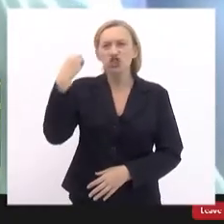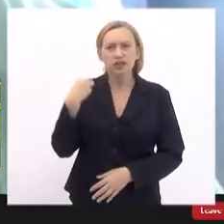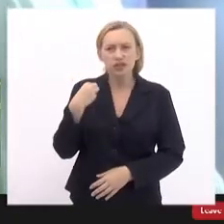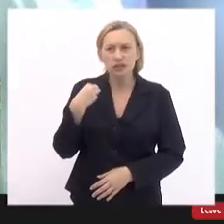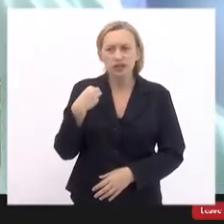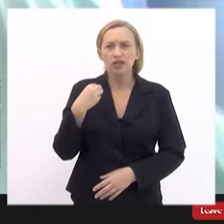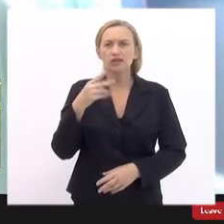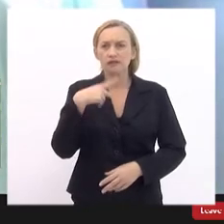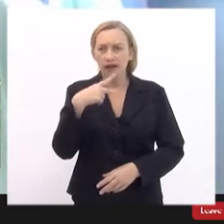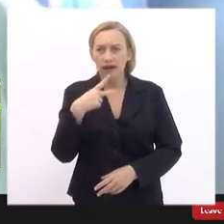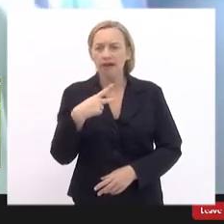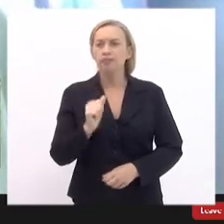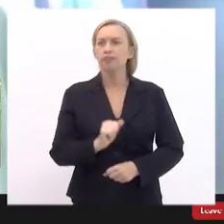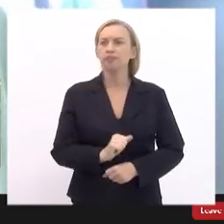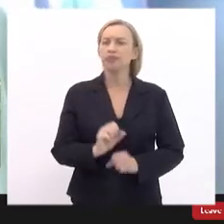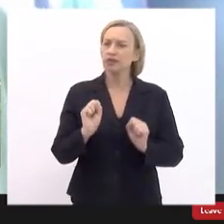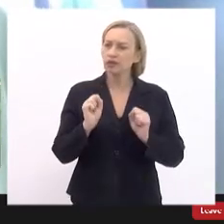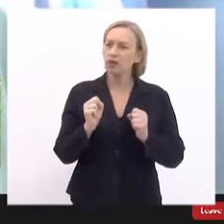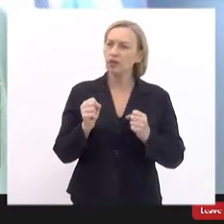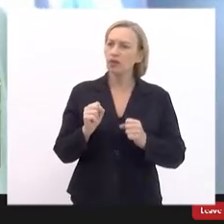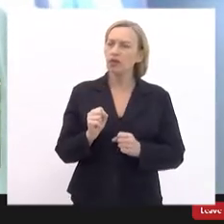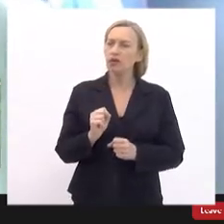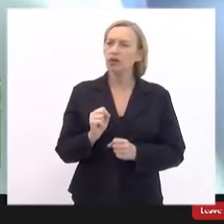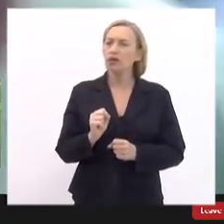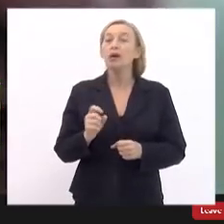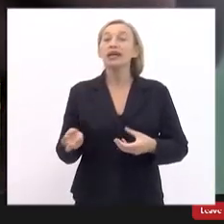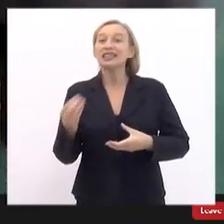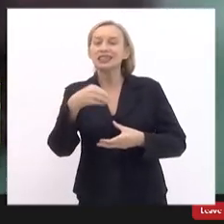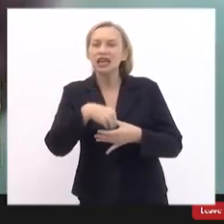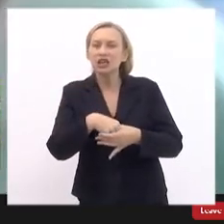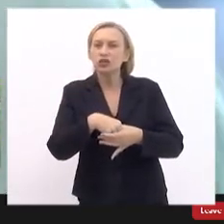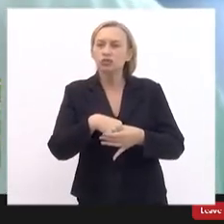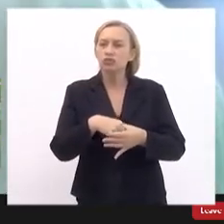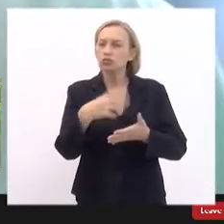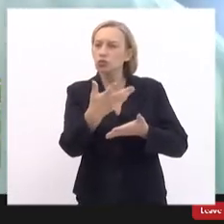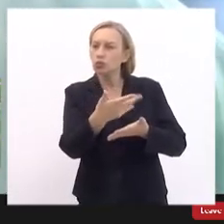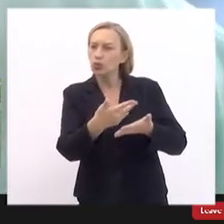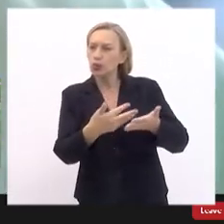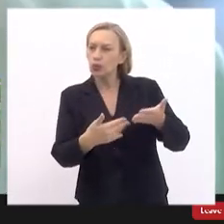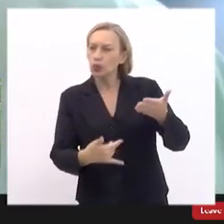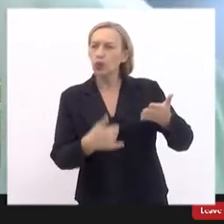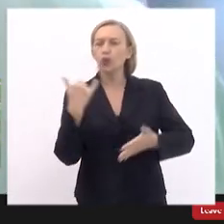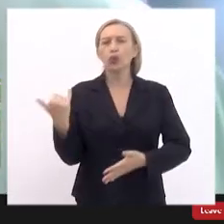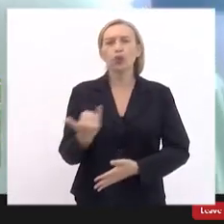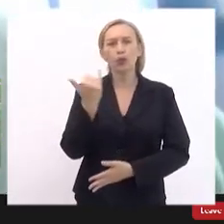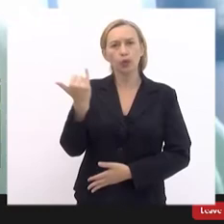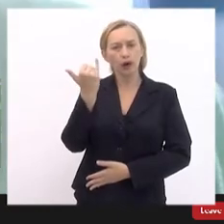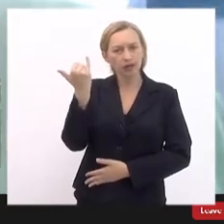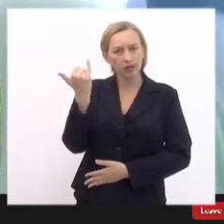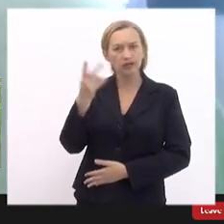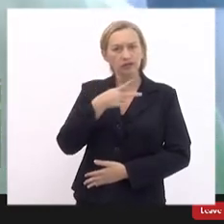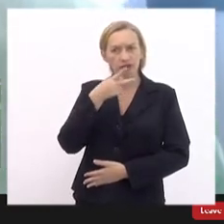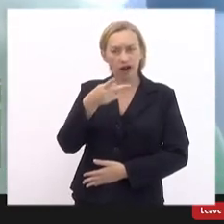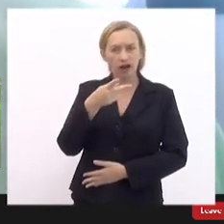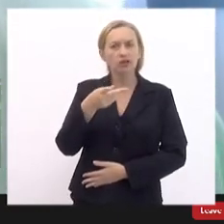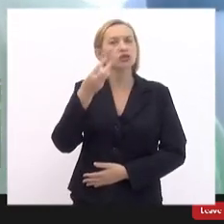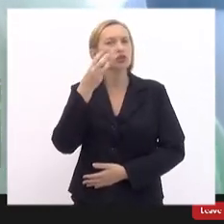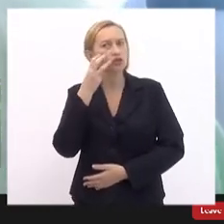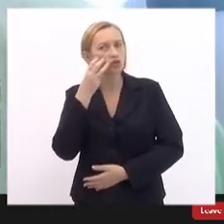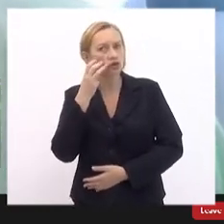claro, de acrescentar. Claro. Mas dentro dessa lista importante que o